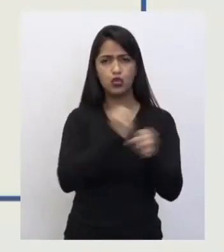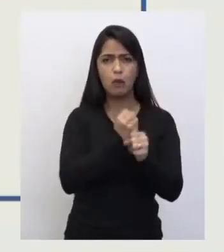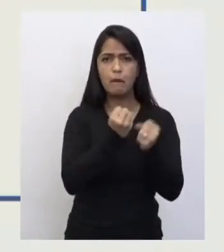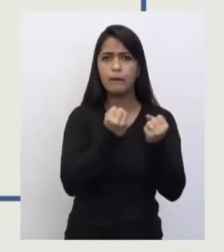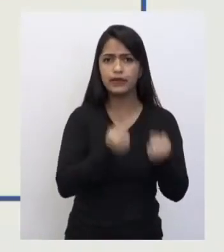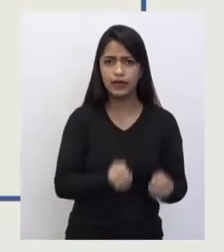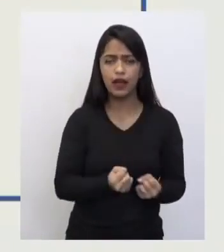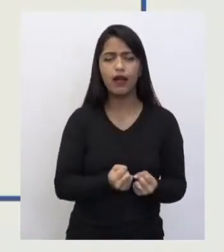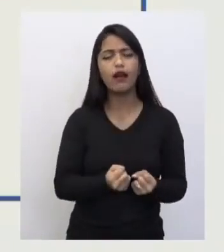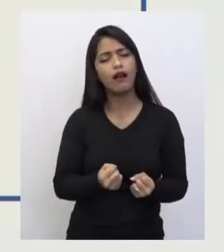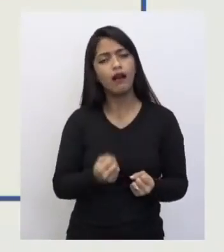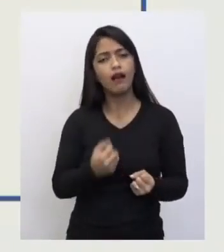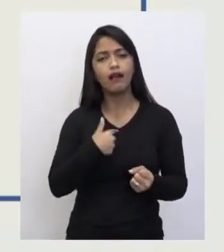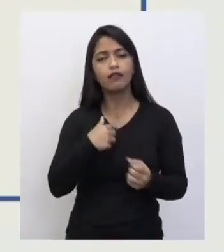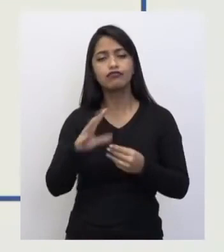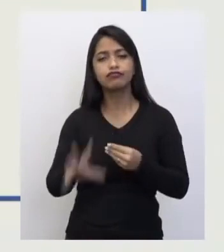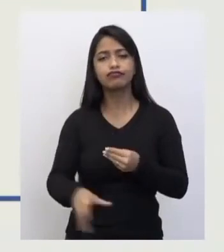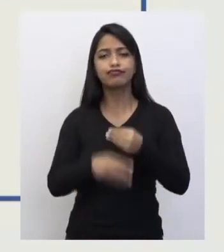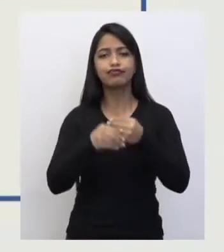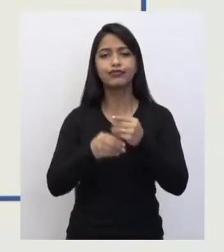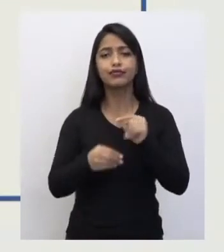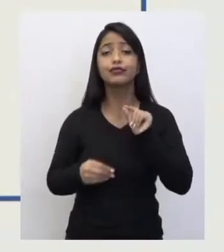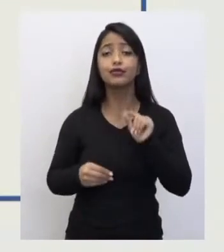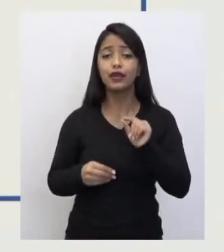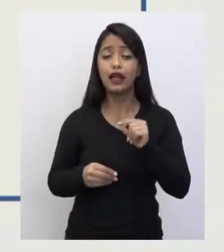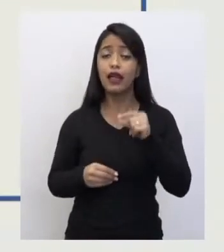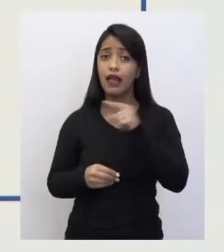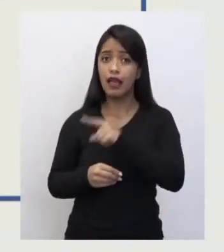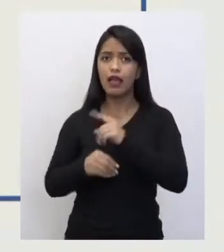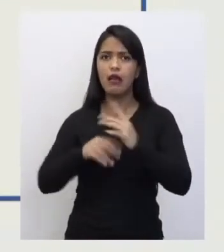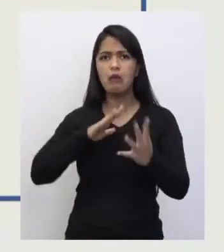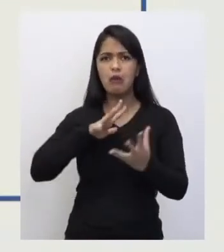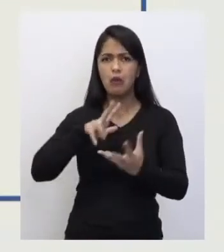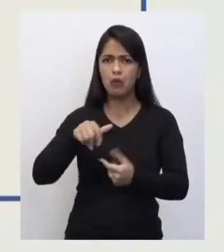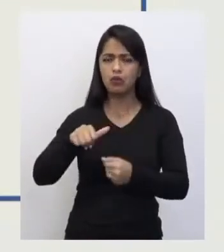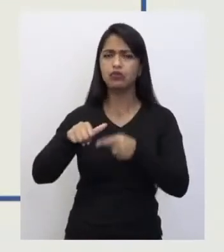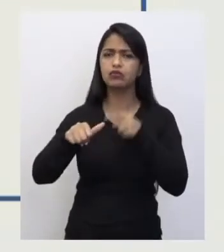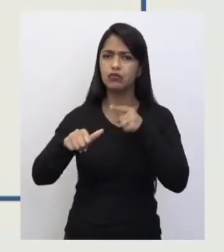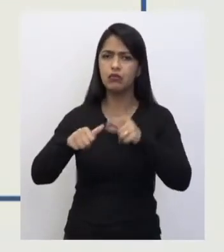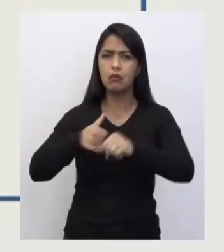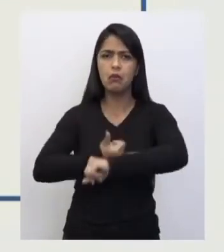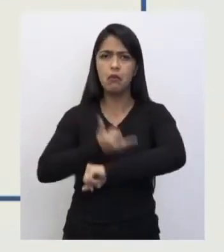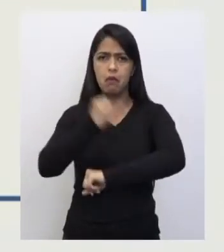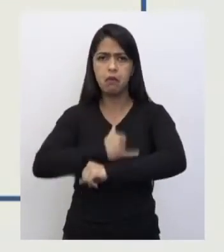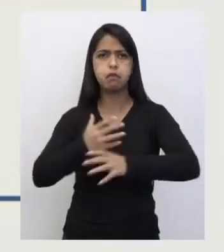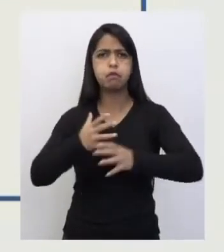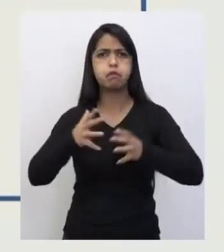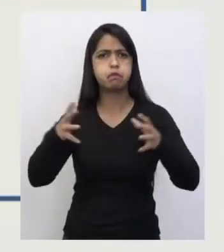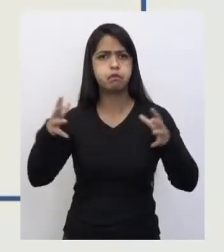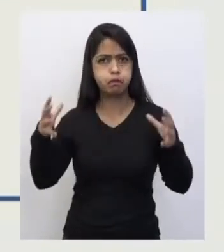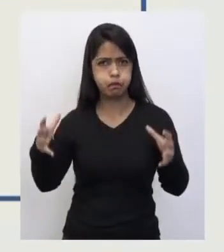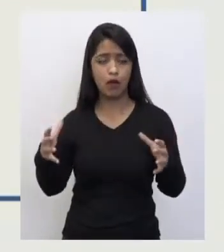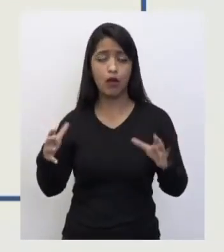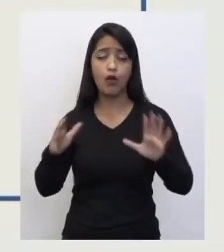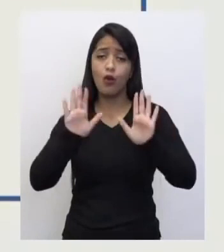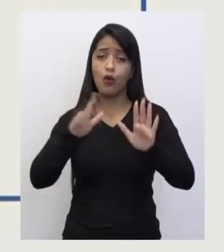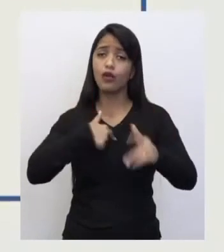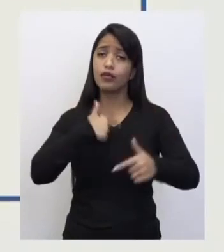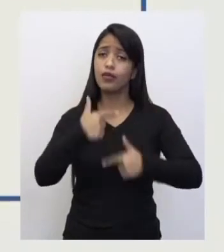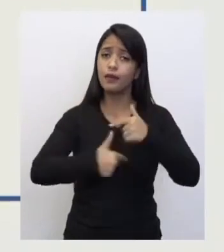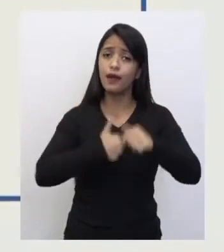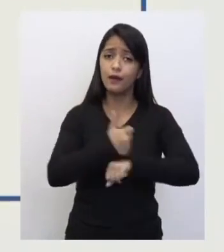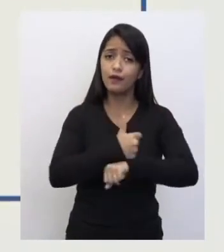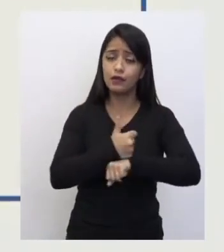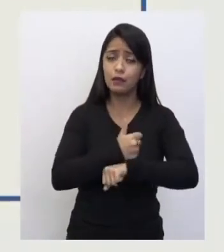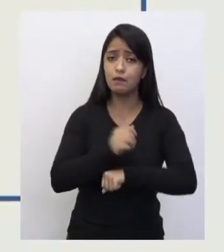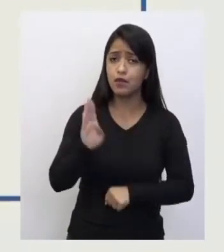das maiores espécies do mundo. Pessoal, não sou bióloga, né, eu não entendo muito disso, mas se não me engano, ela só é